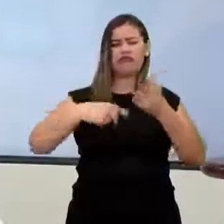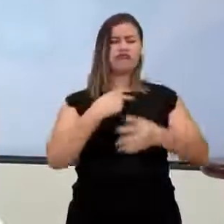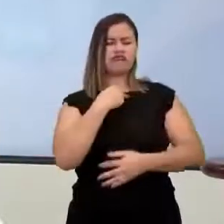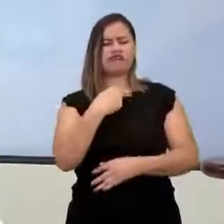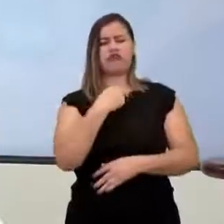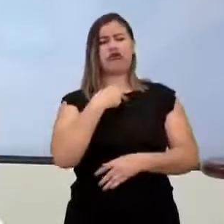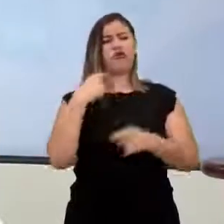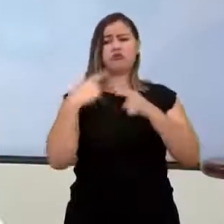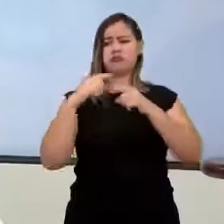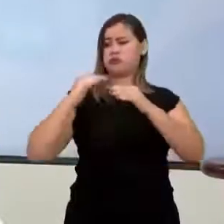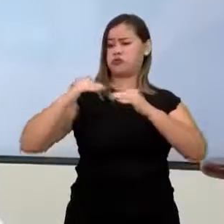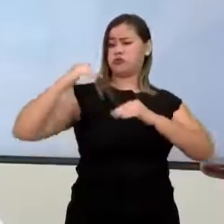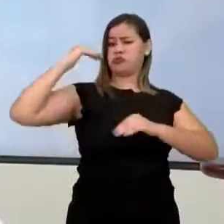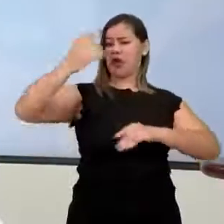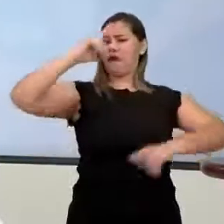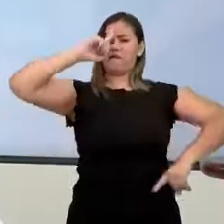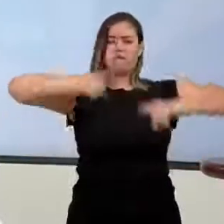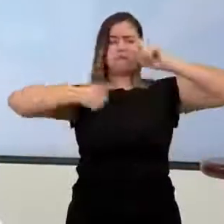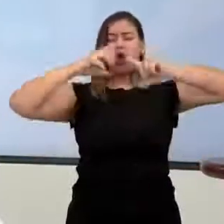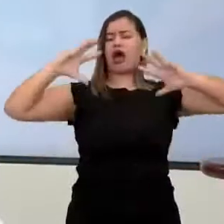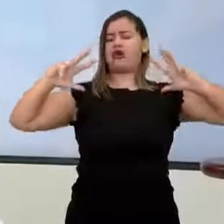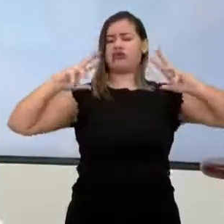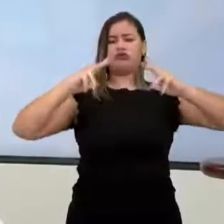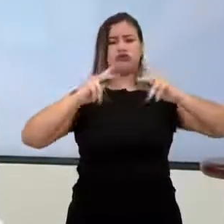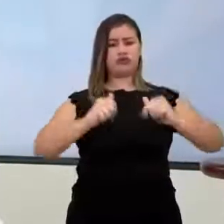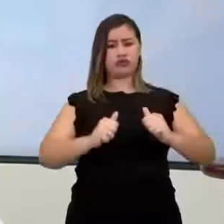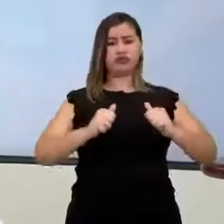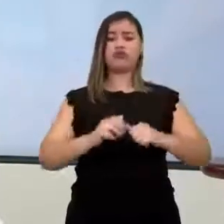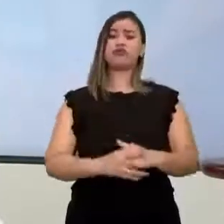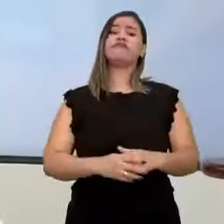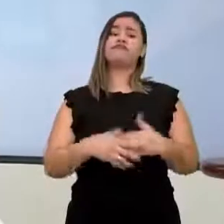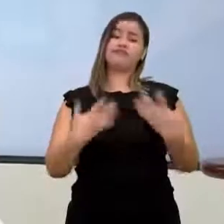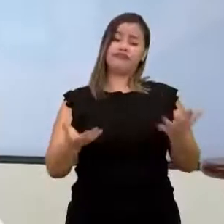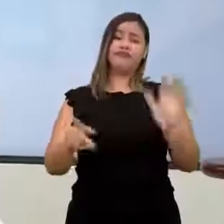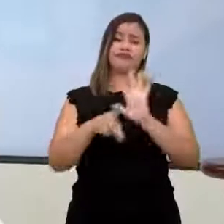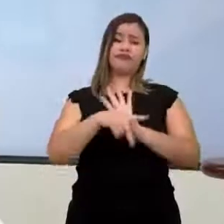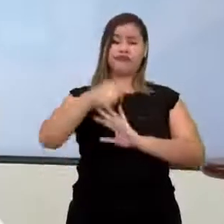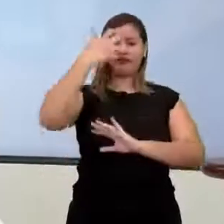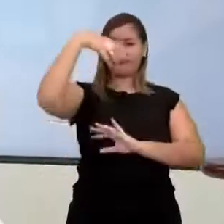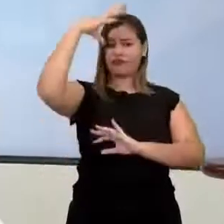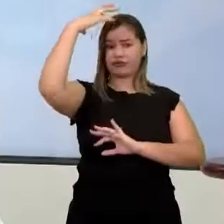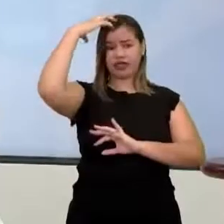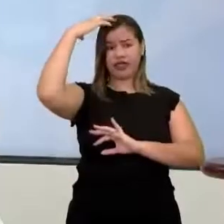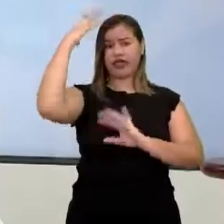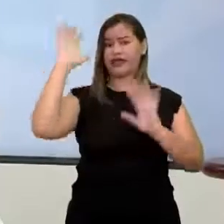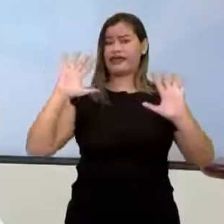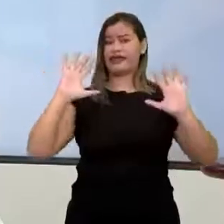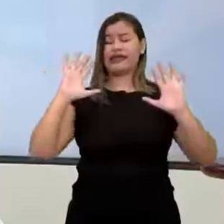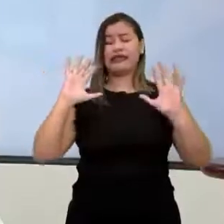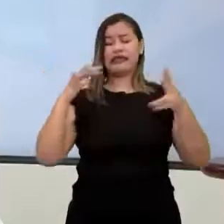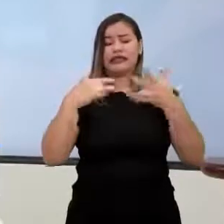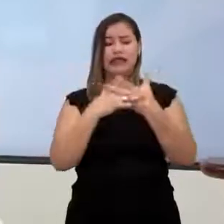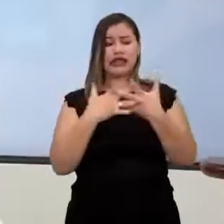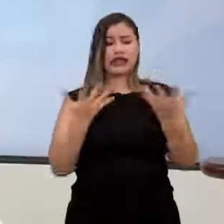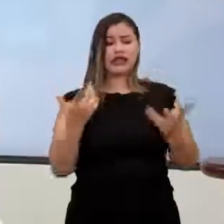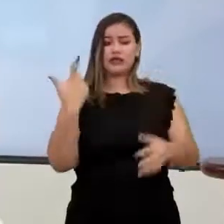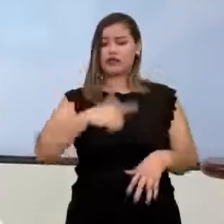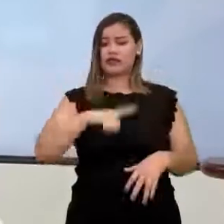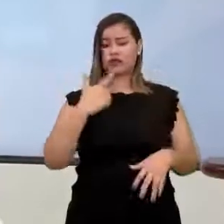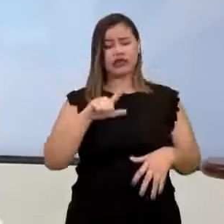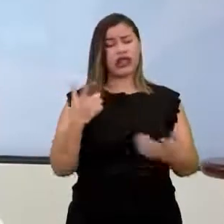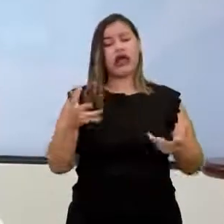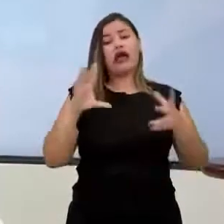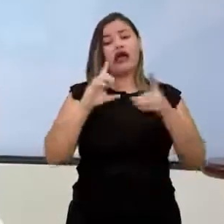ele é absoluto, ele decide tudo. E em um sistema de monarquia, por exemplo, não existe cidadania e nem democracia,